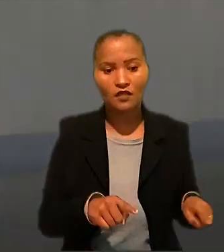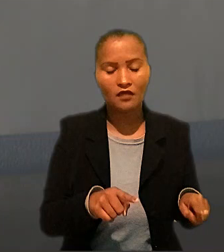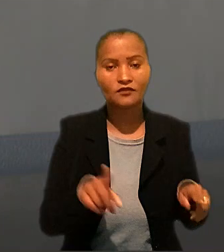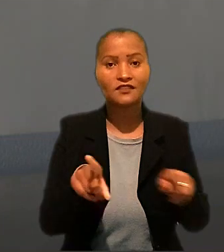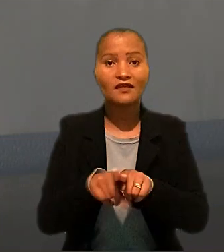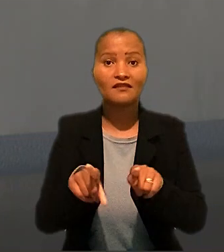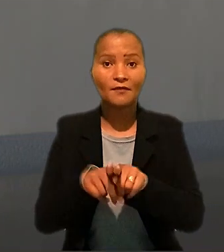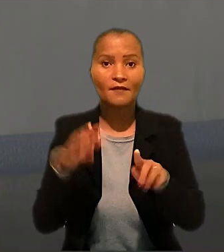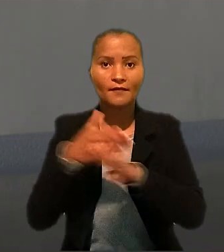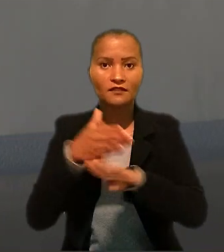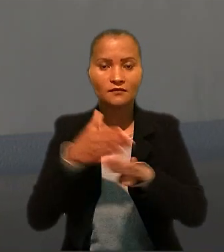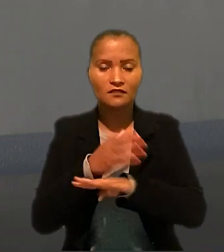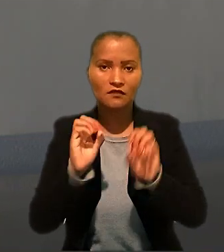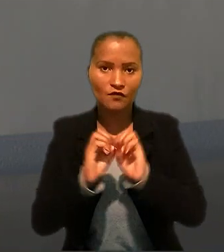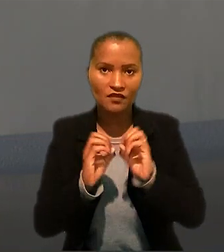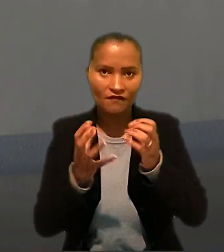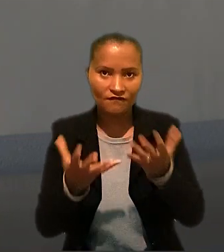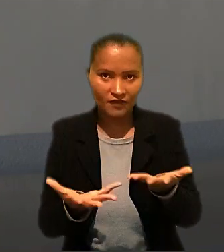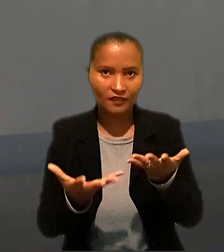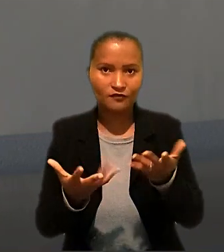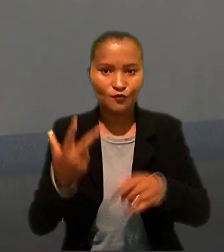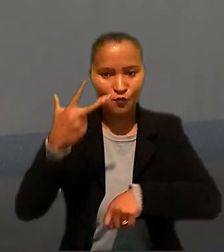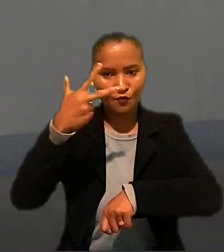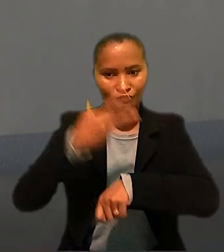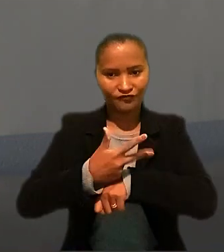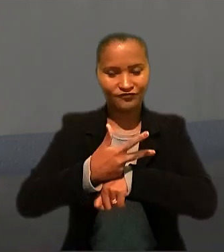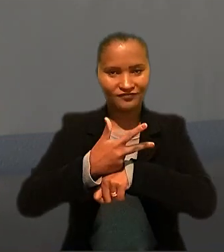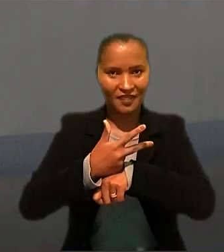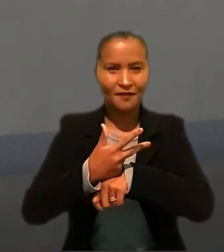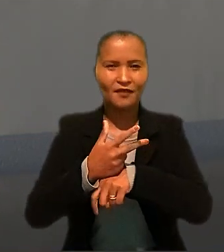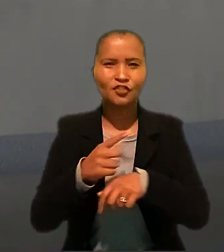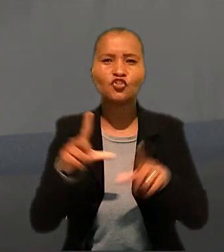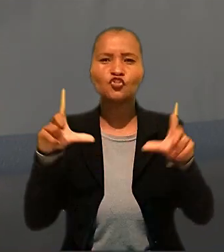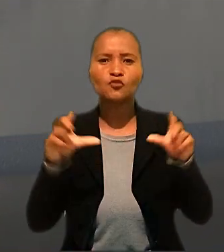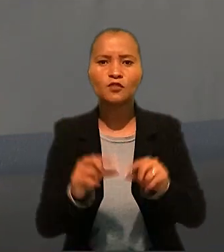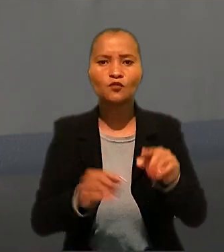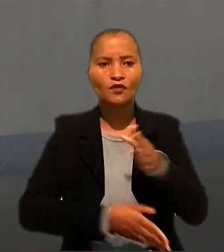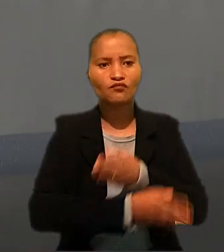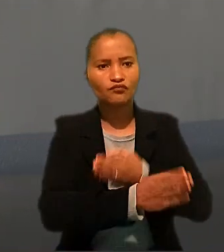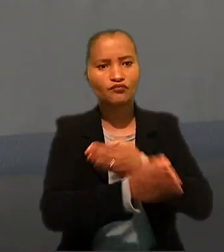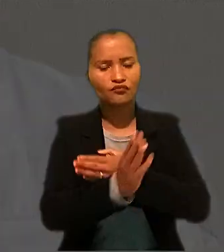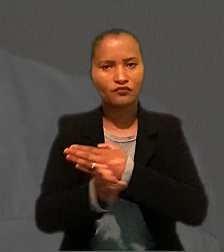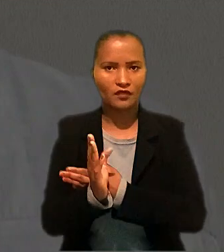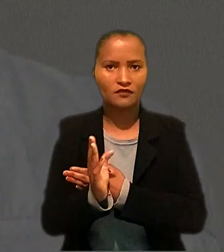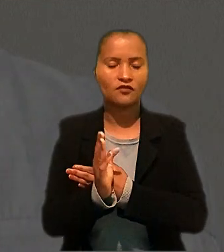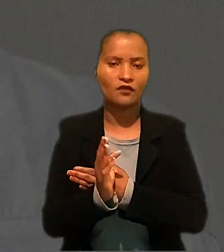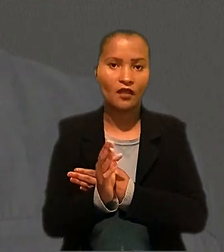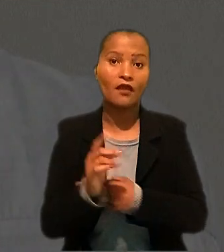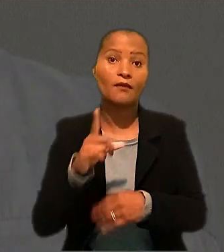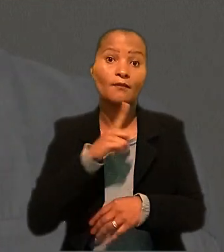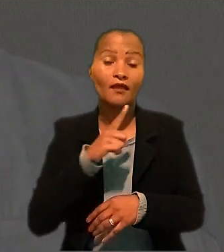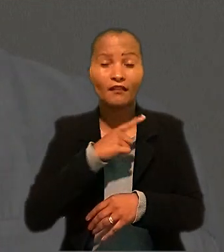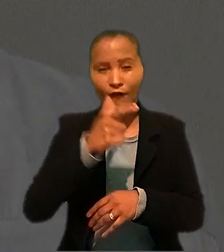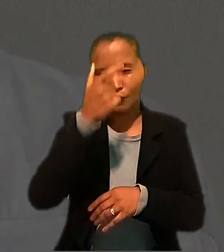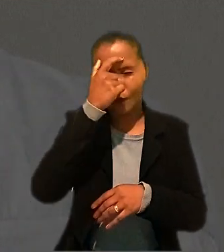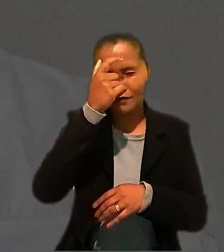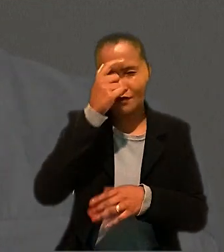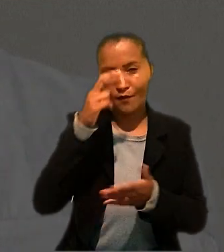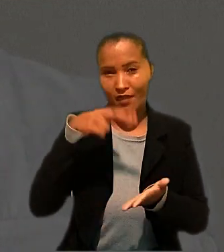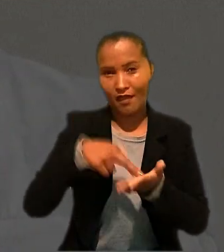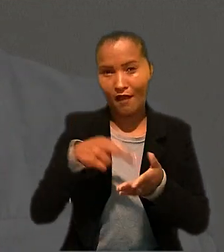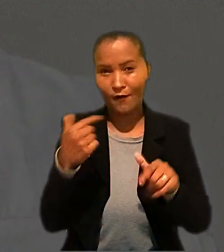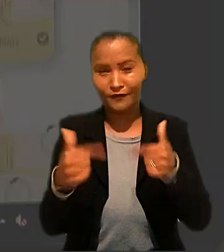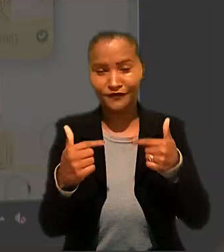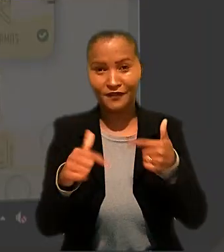e a participação em eventos por videoconferência para diminuir a frequência de viagens. E para ter noção real